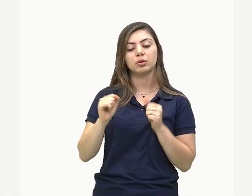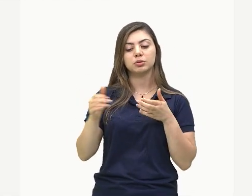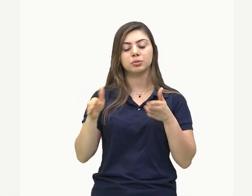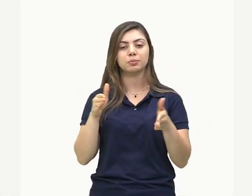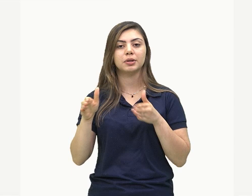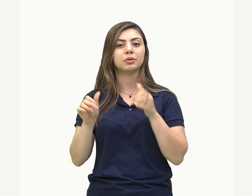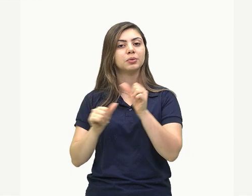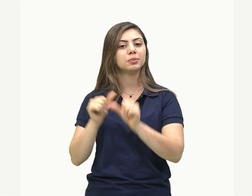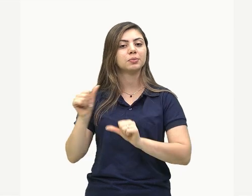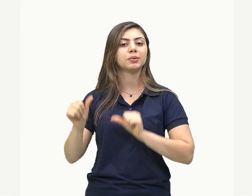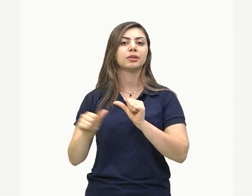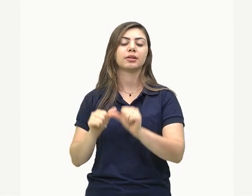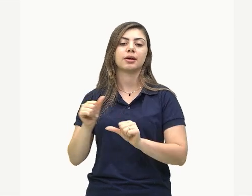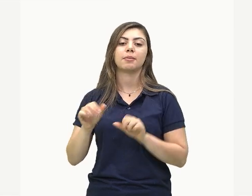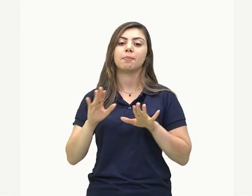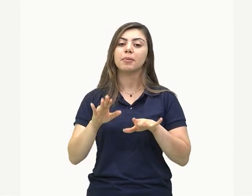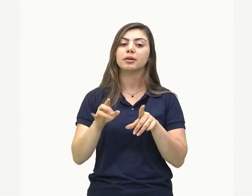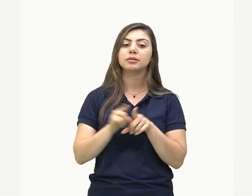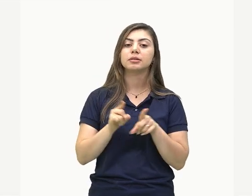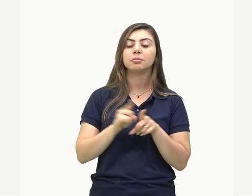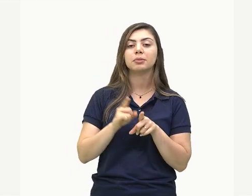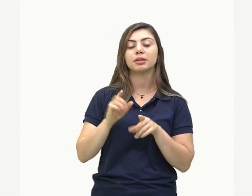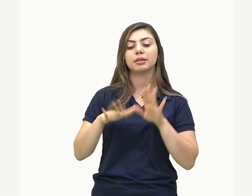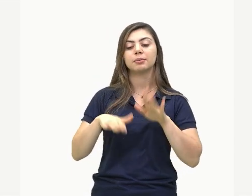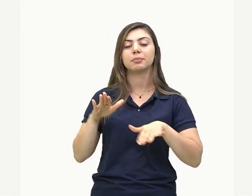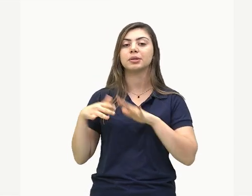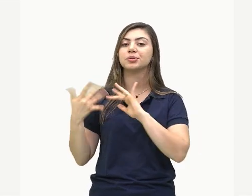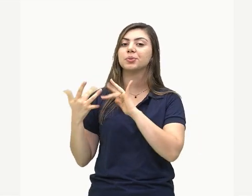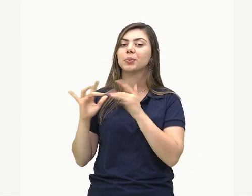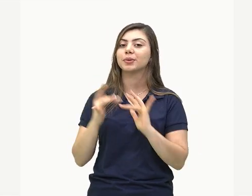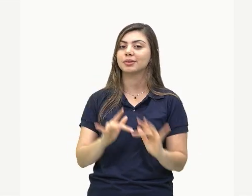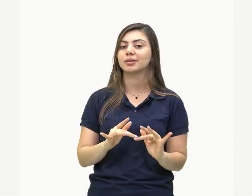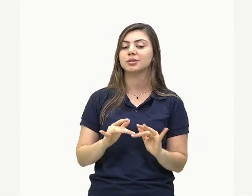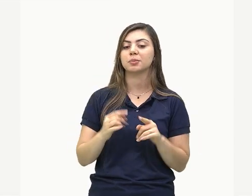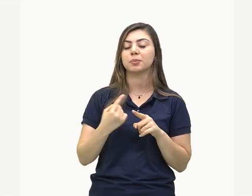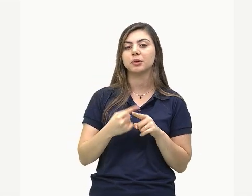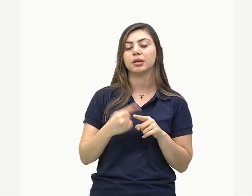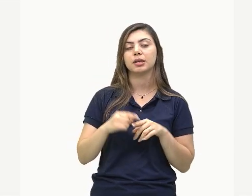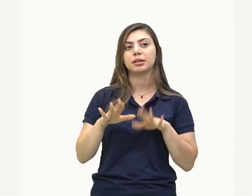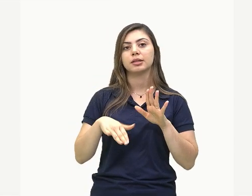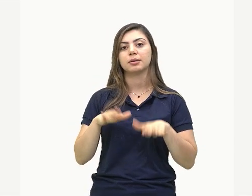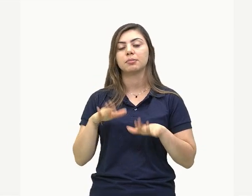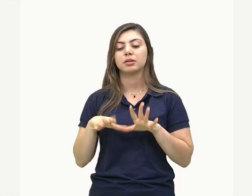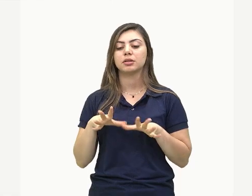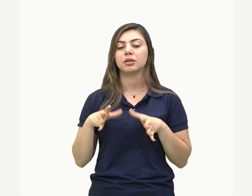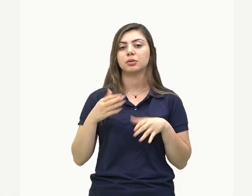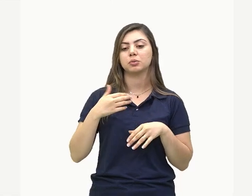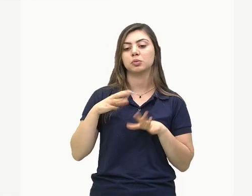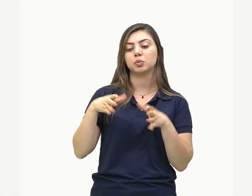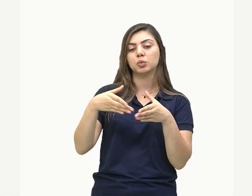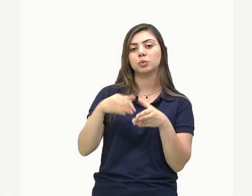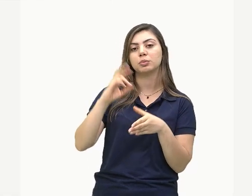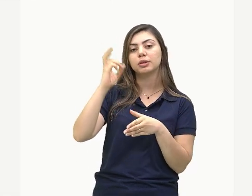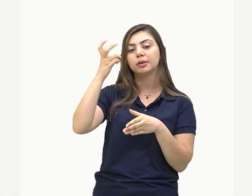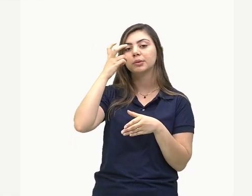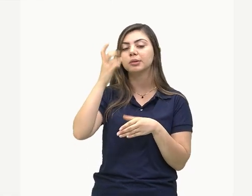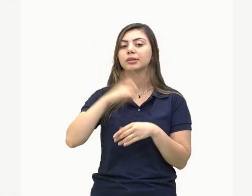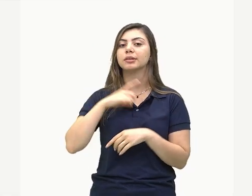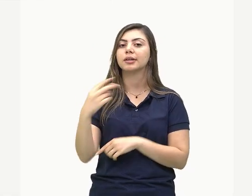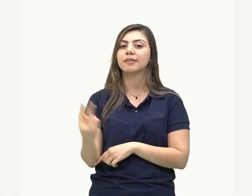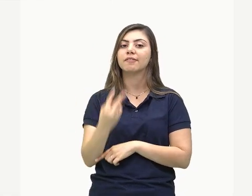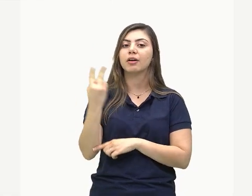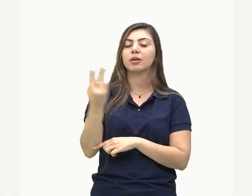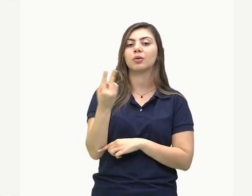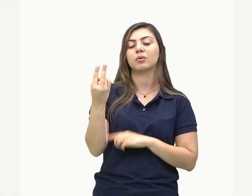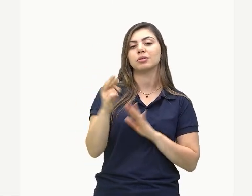do tempo, mas também ela é contextual, porque dependendo do contexto, você vai ter valores e leis